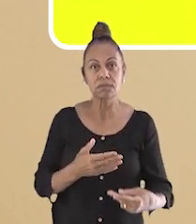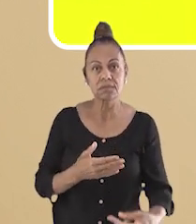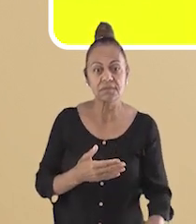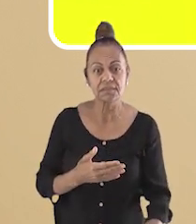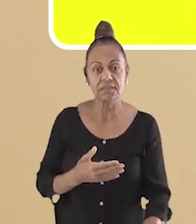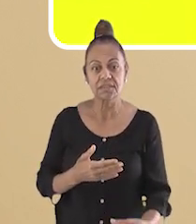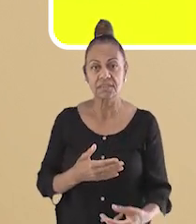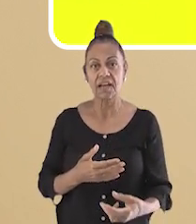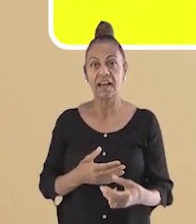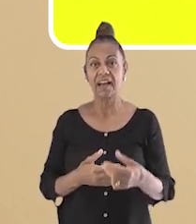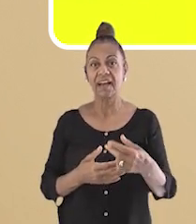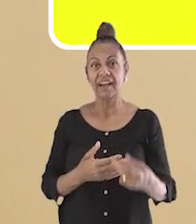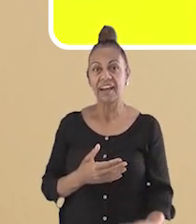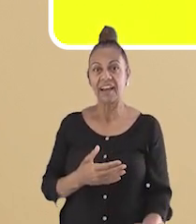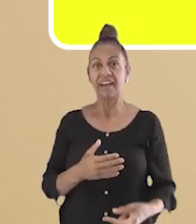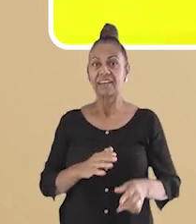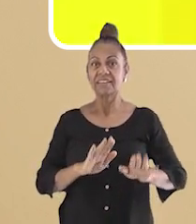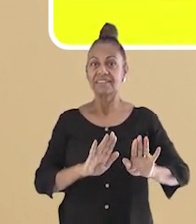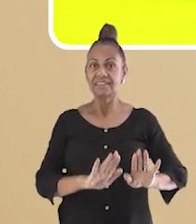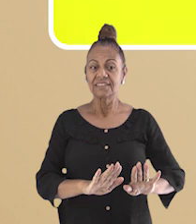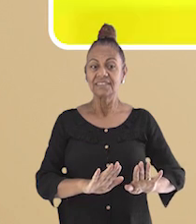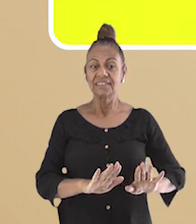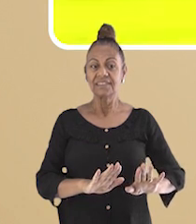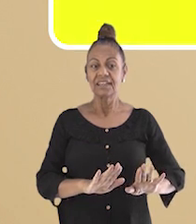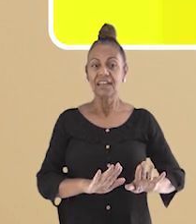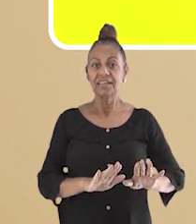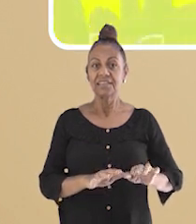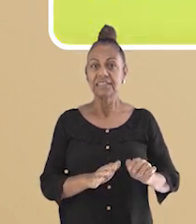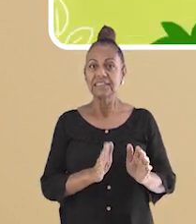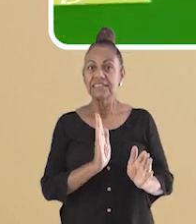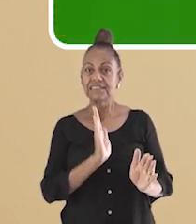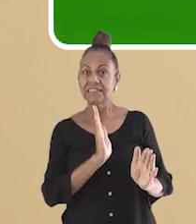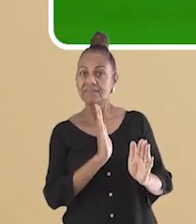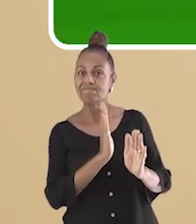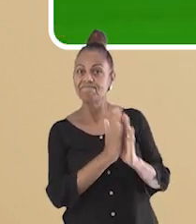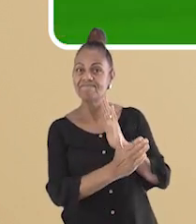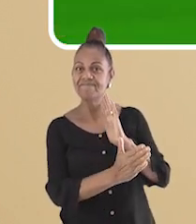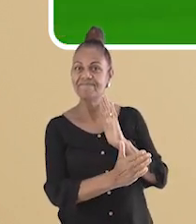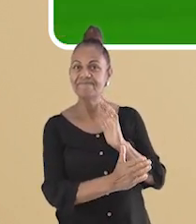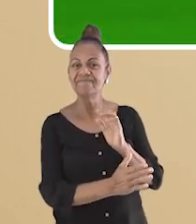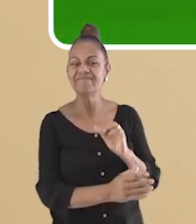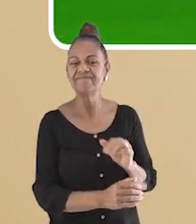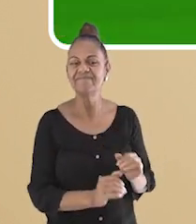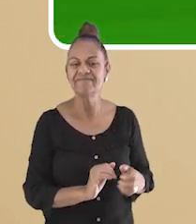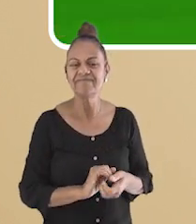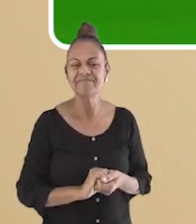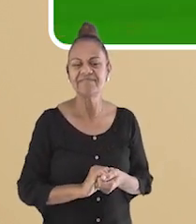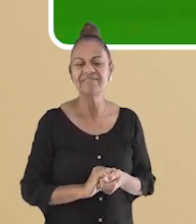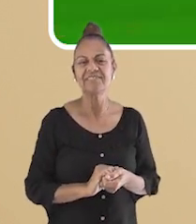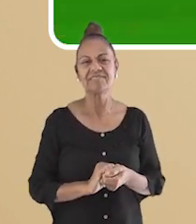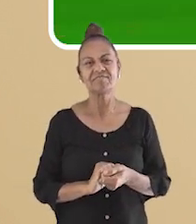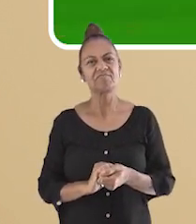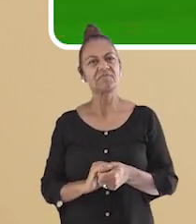seca, solta as patas e despenca. E do jeito que cai